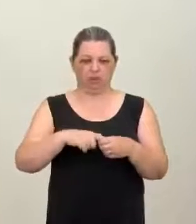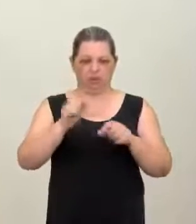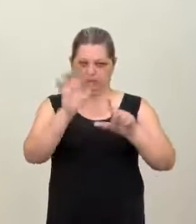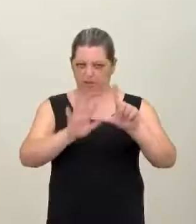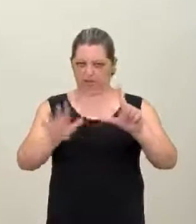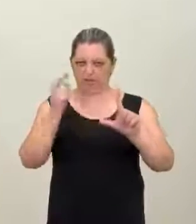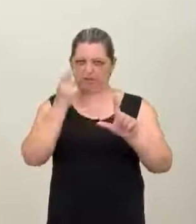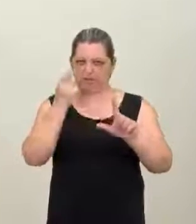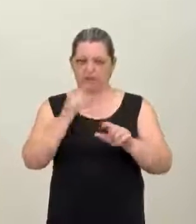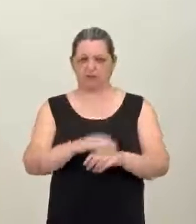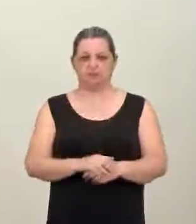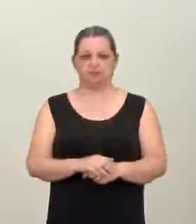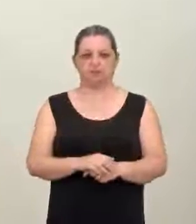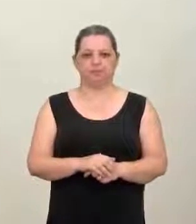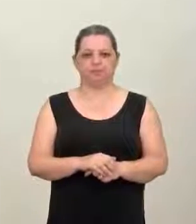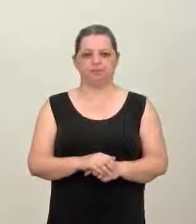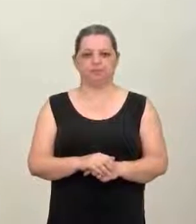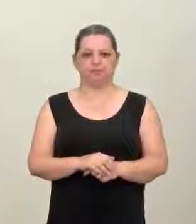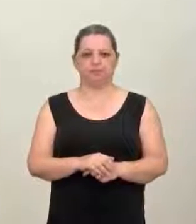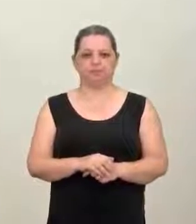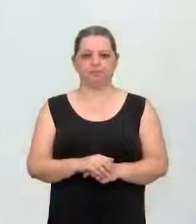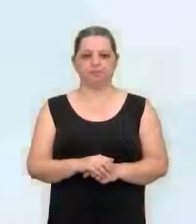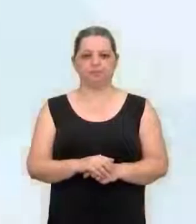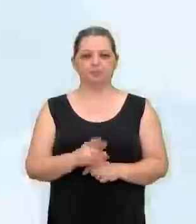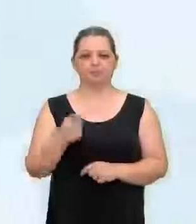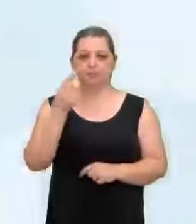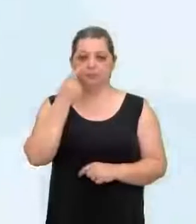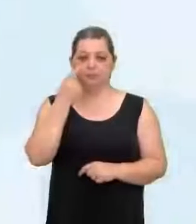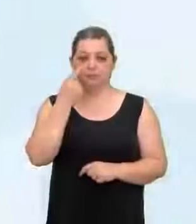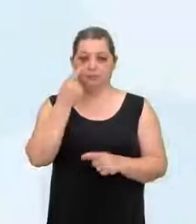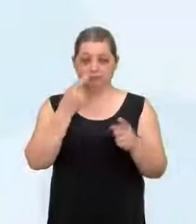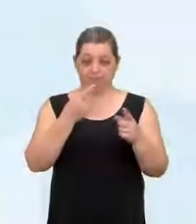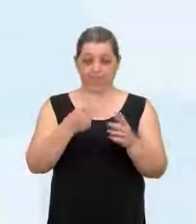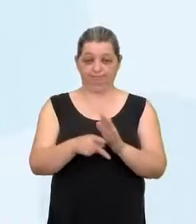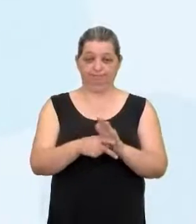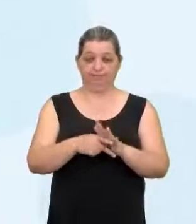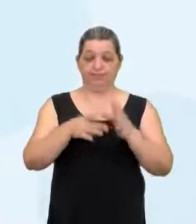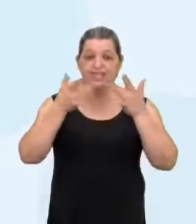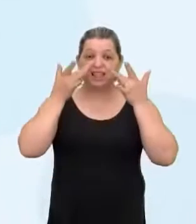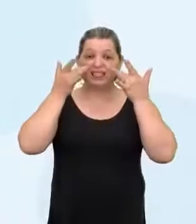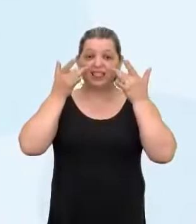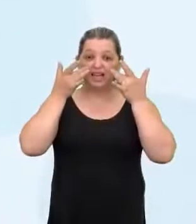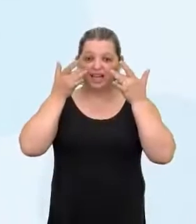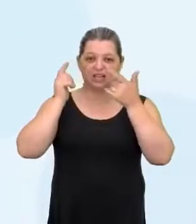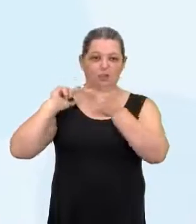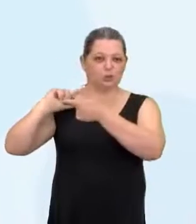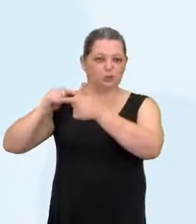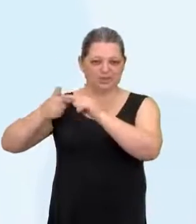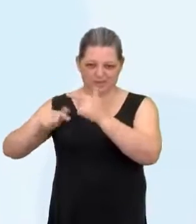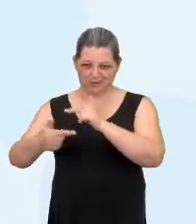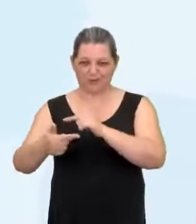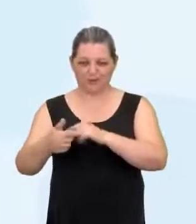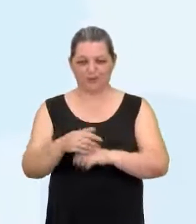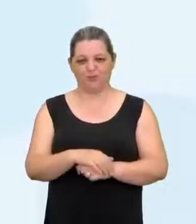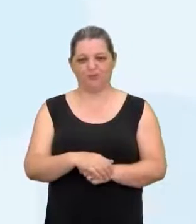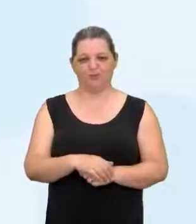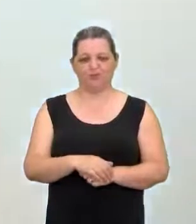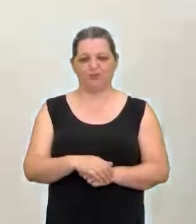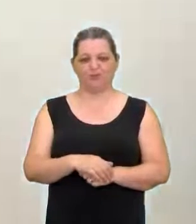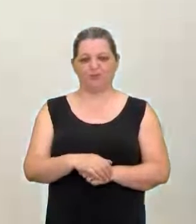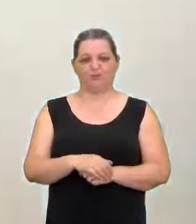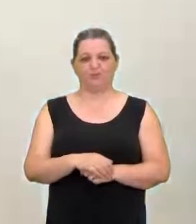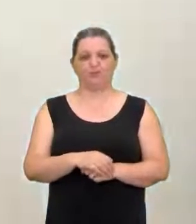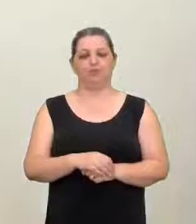verem, só para dar aquela refrescada. Então aqui, ó, vocês estão vendo agora aí o palco tradicional, né? Então, No